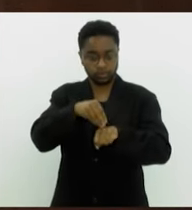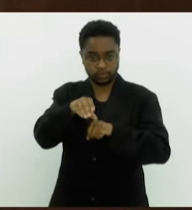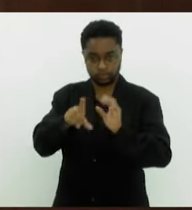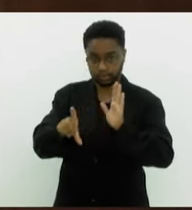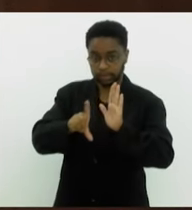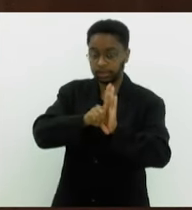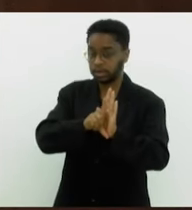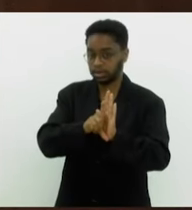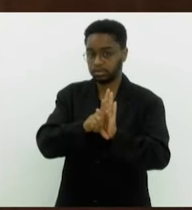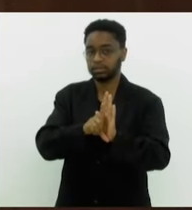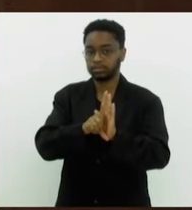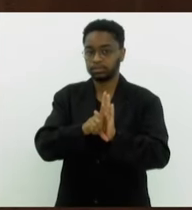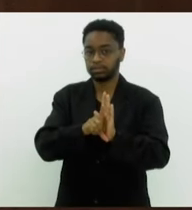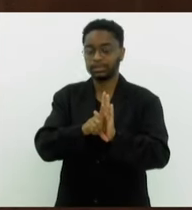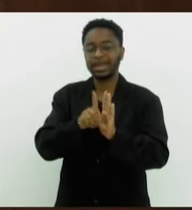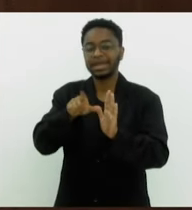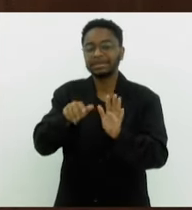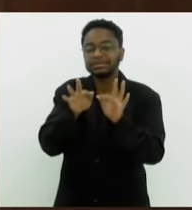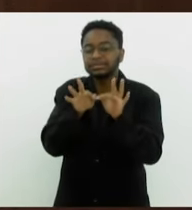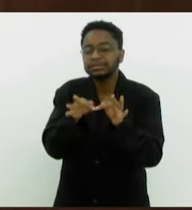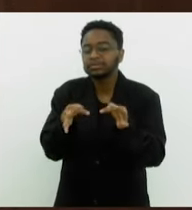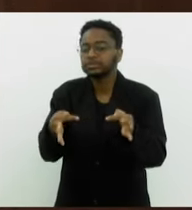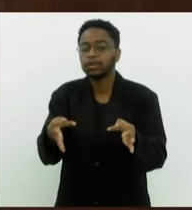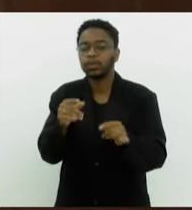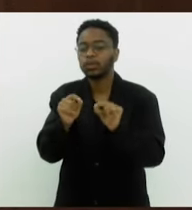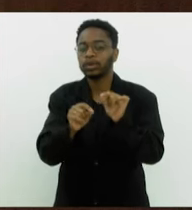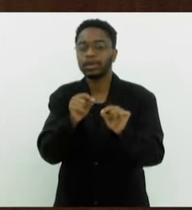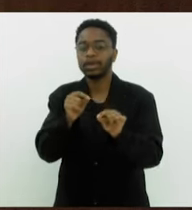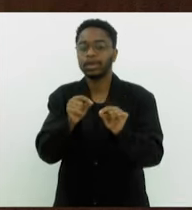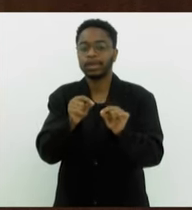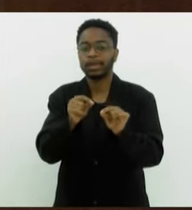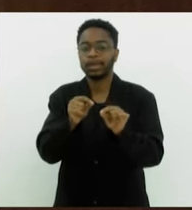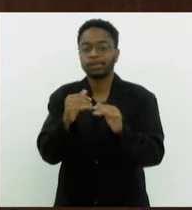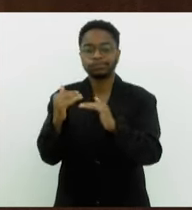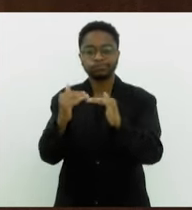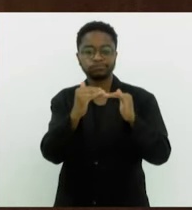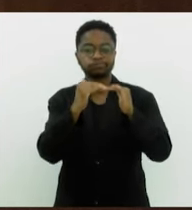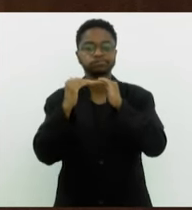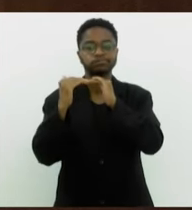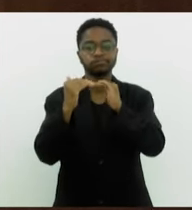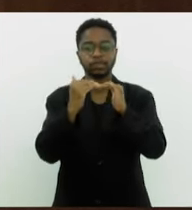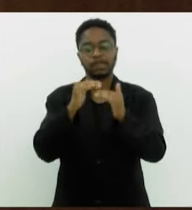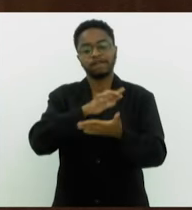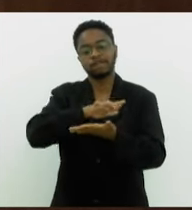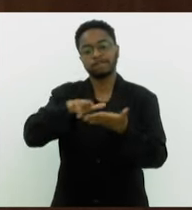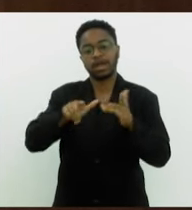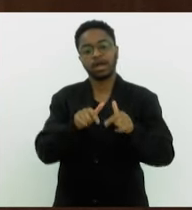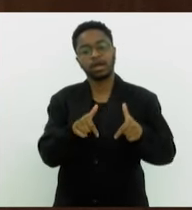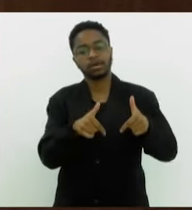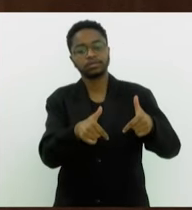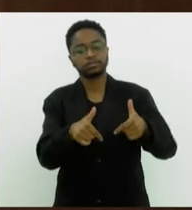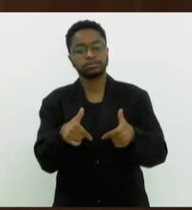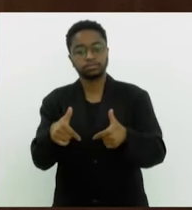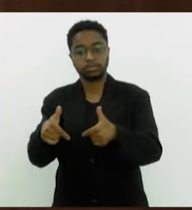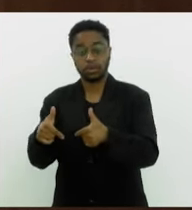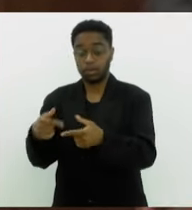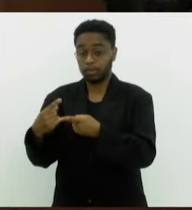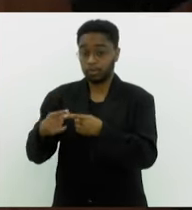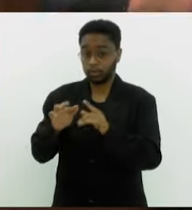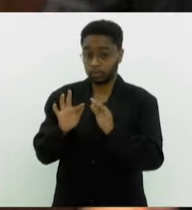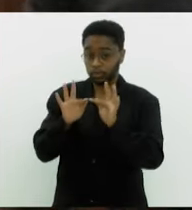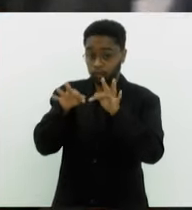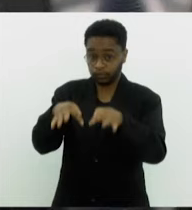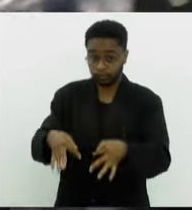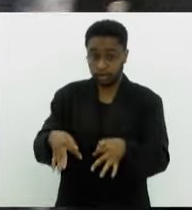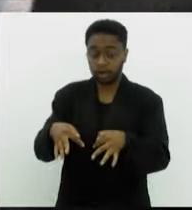legislativa, é, muito sucintamente, a isonomia entre diversos atores que, ao final de cada